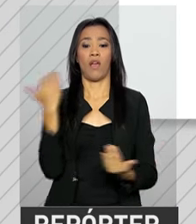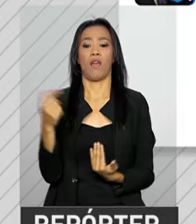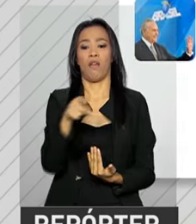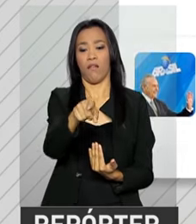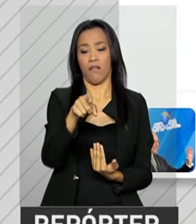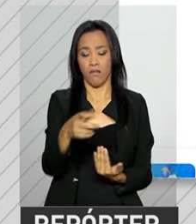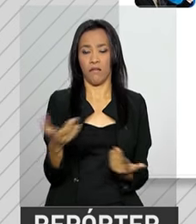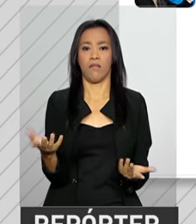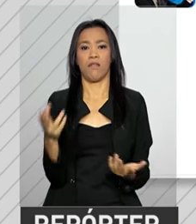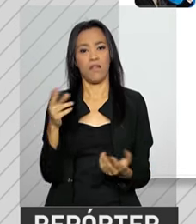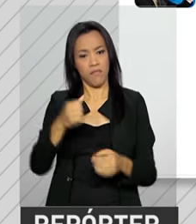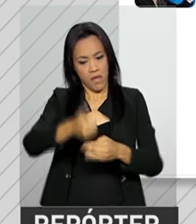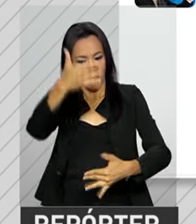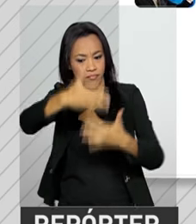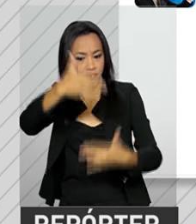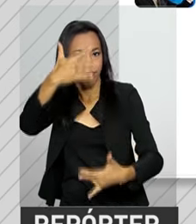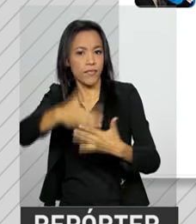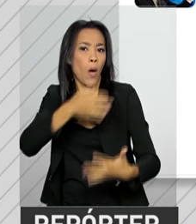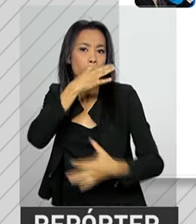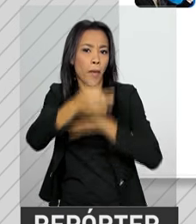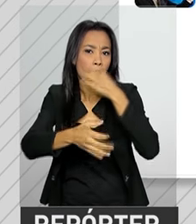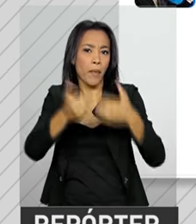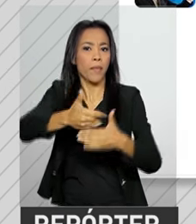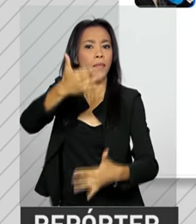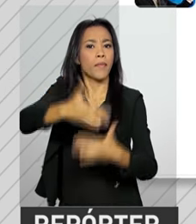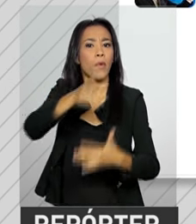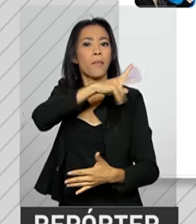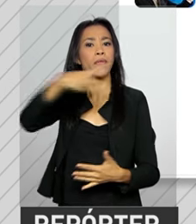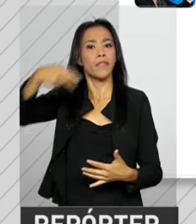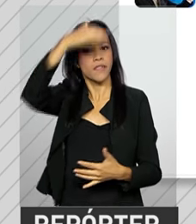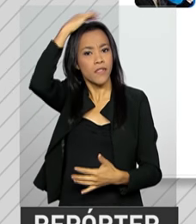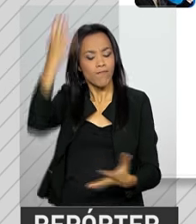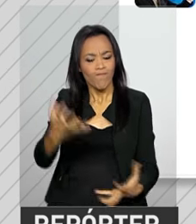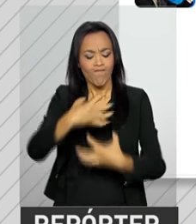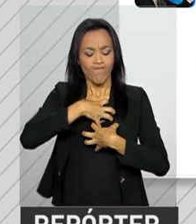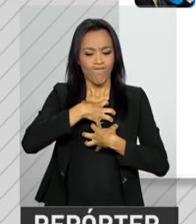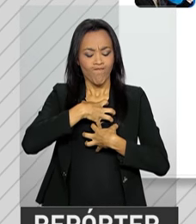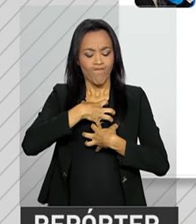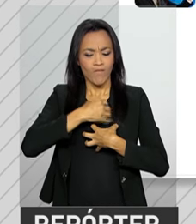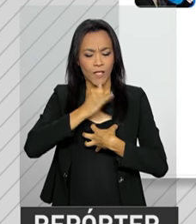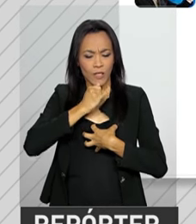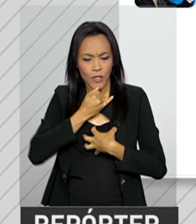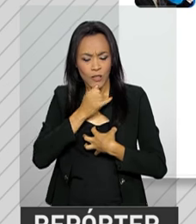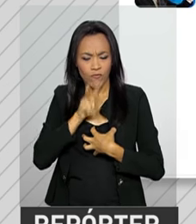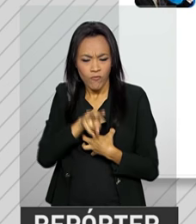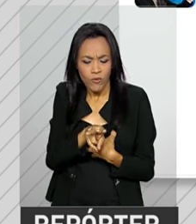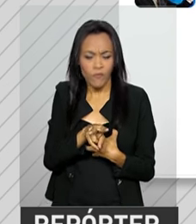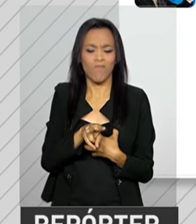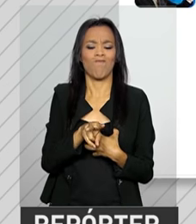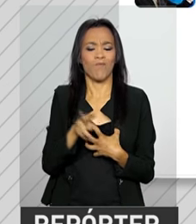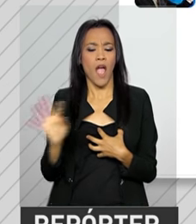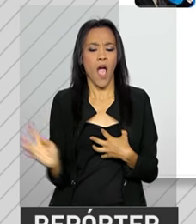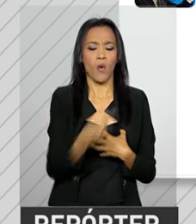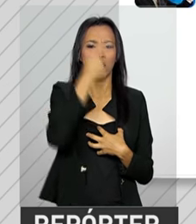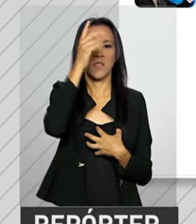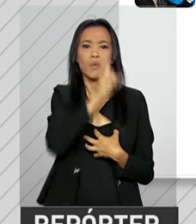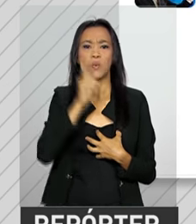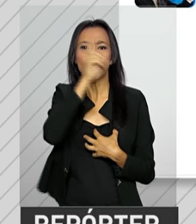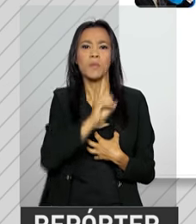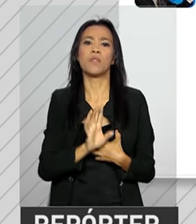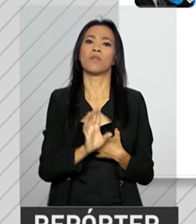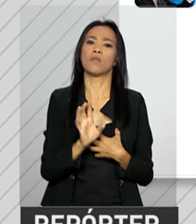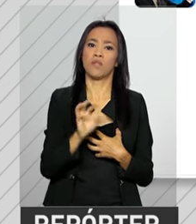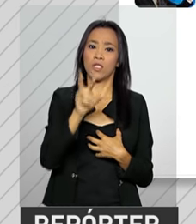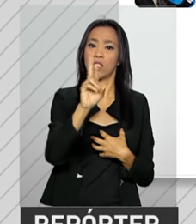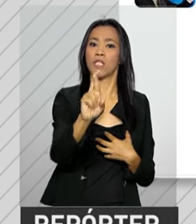de semana. Pelas redes sociais, o presidente disse ter recebido com tristeza a notícia dos atentados nesse Domingo de Ramos, que a gente